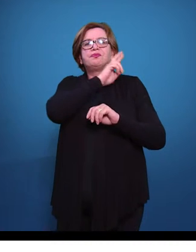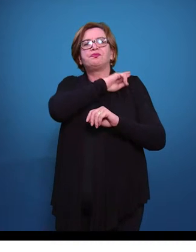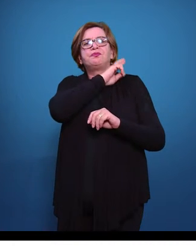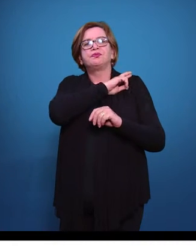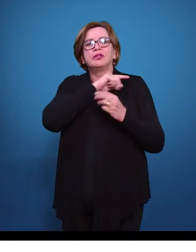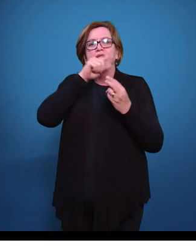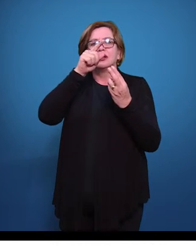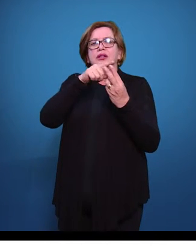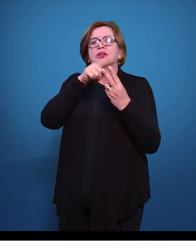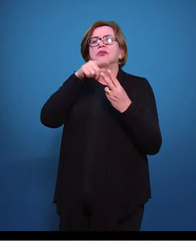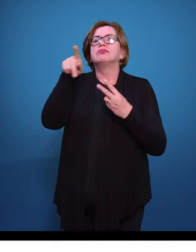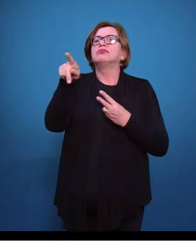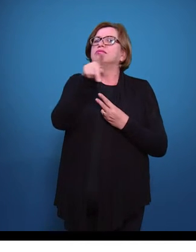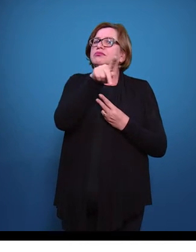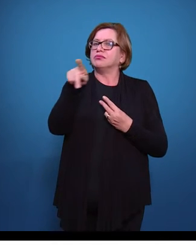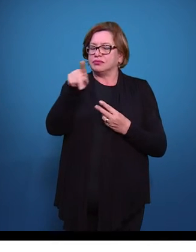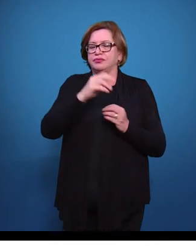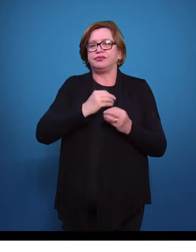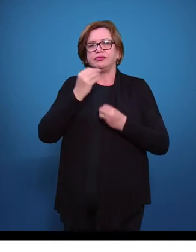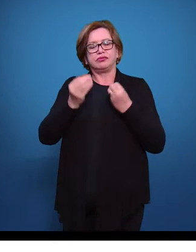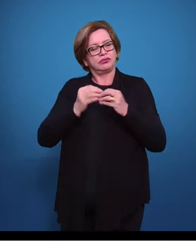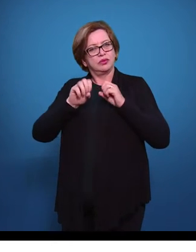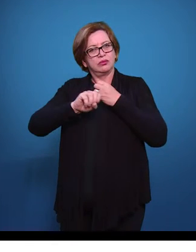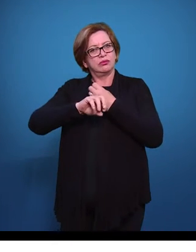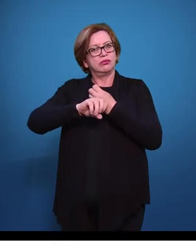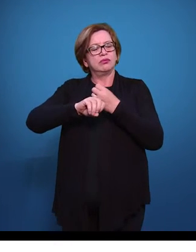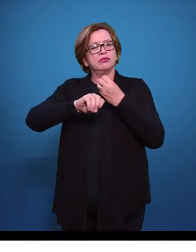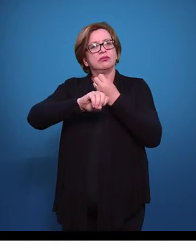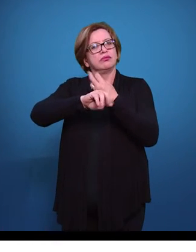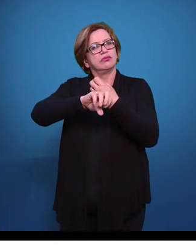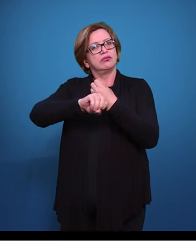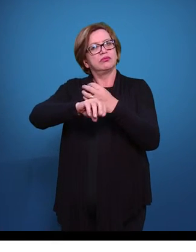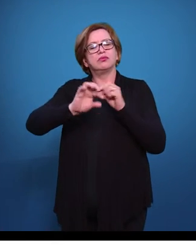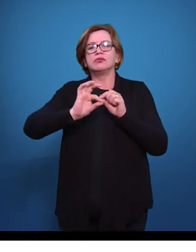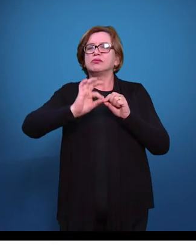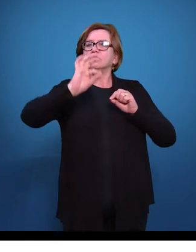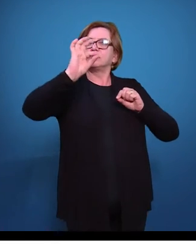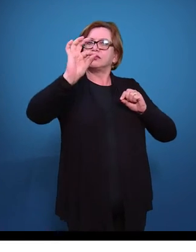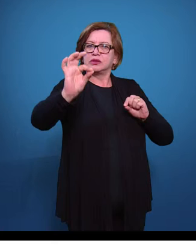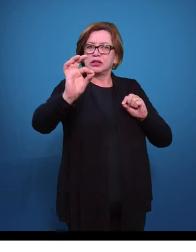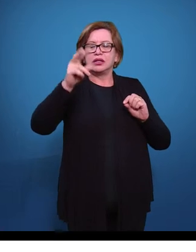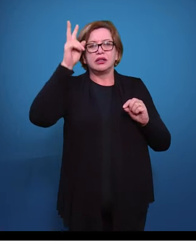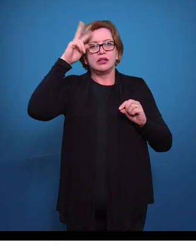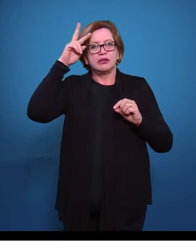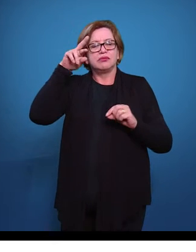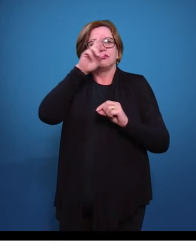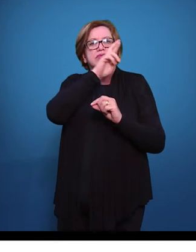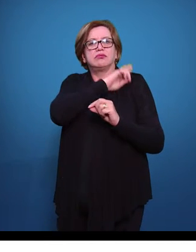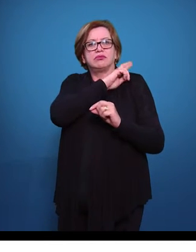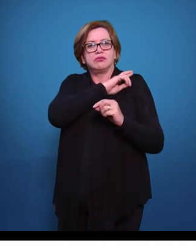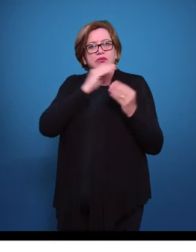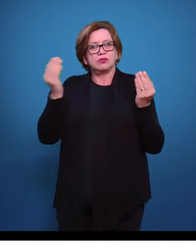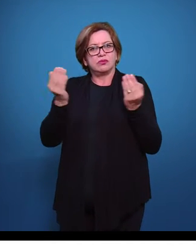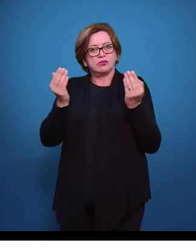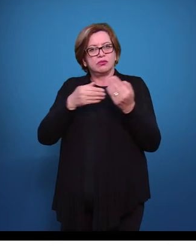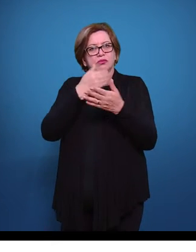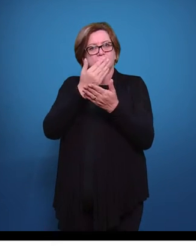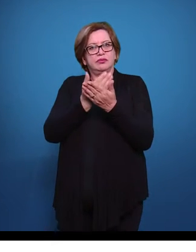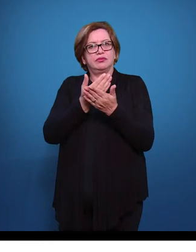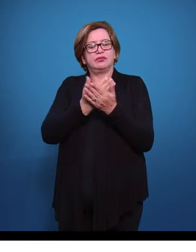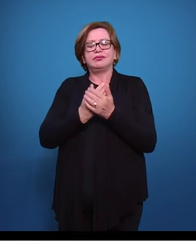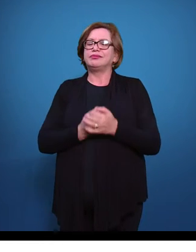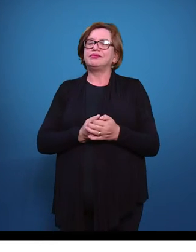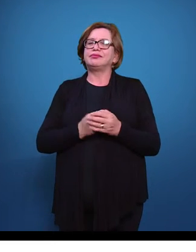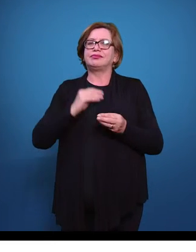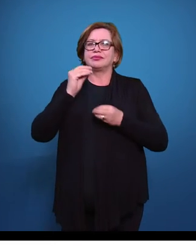do professor na modalidade a distância lembrando que essas atribuições que nós estamos estudando nessa vídeo aula de